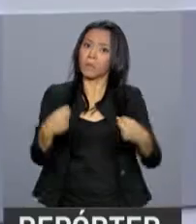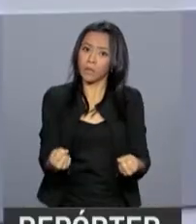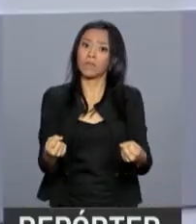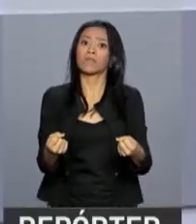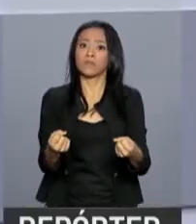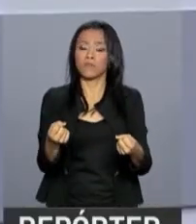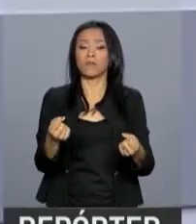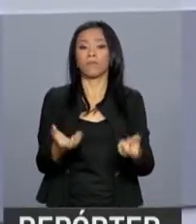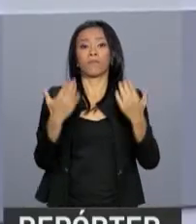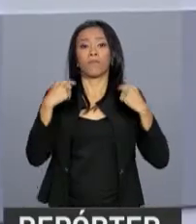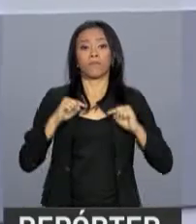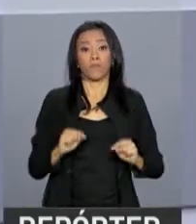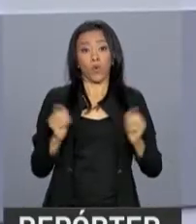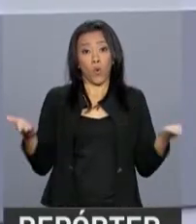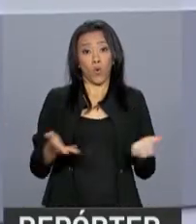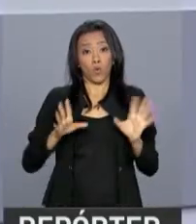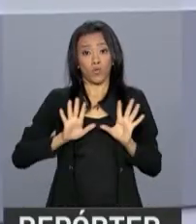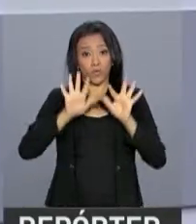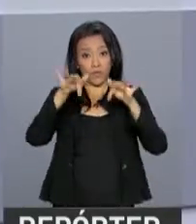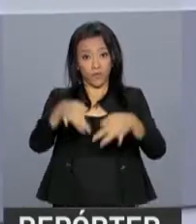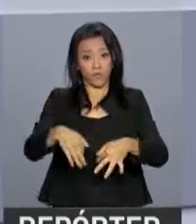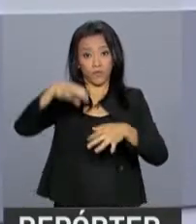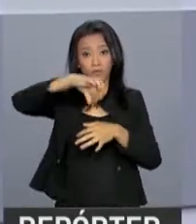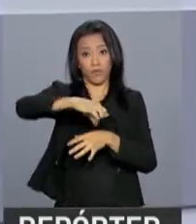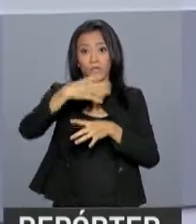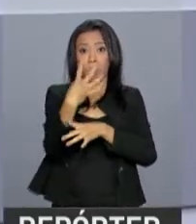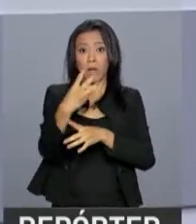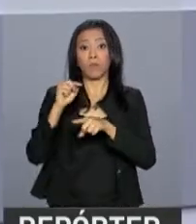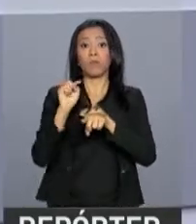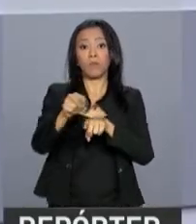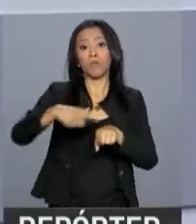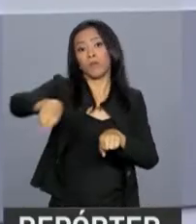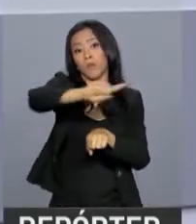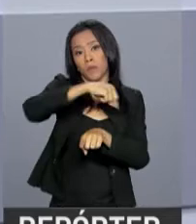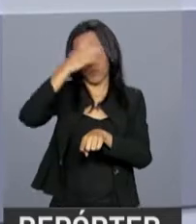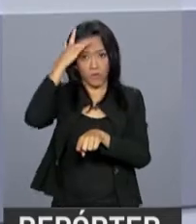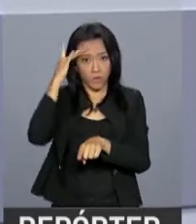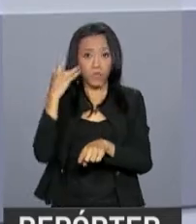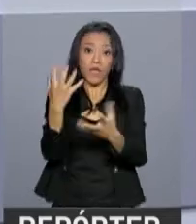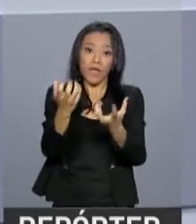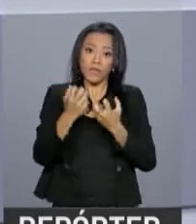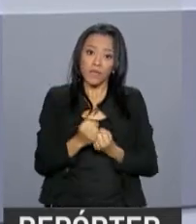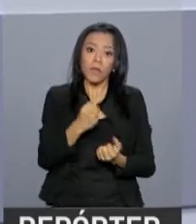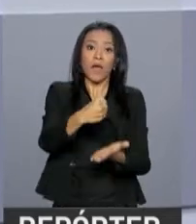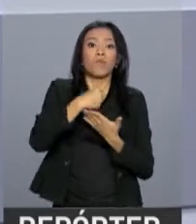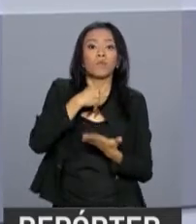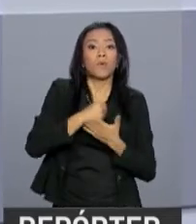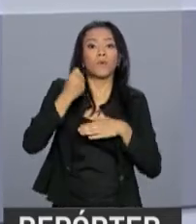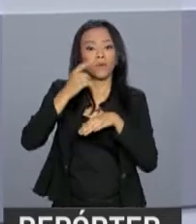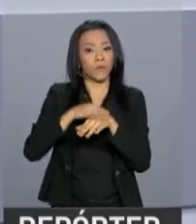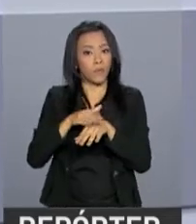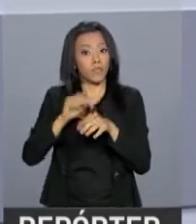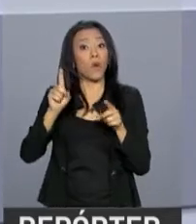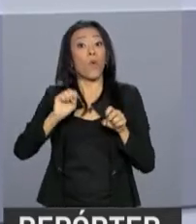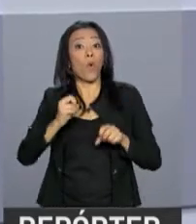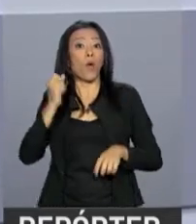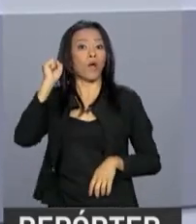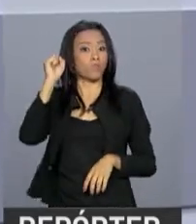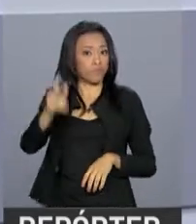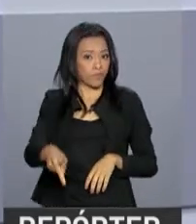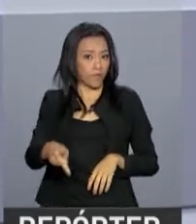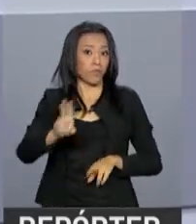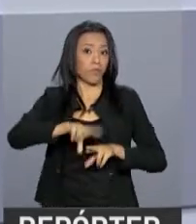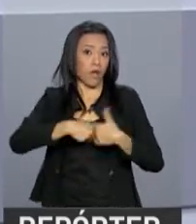termina hoje o prazo para que 94 mil pessoas que recebem auxílio-doença ou aposentadoria por invalidez do